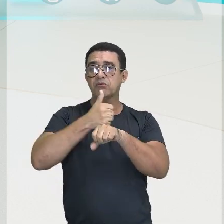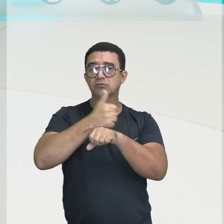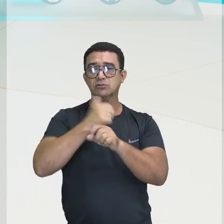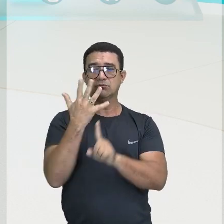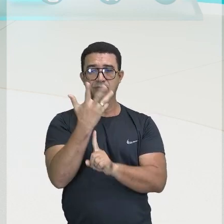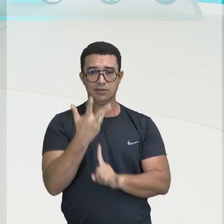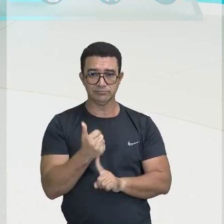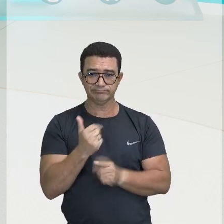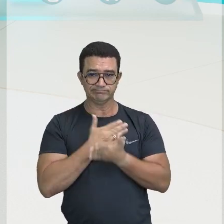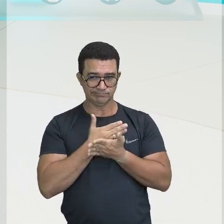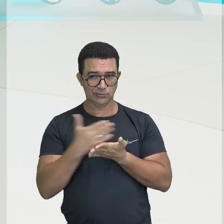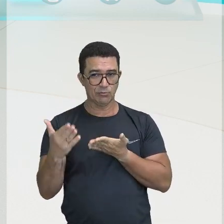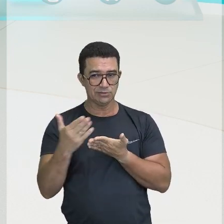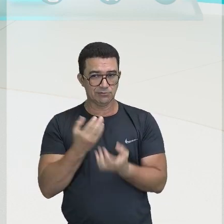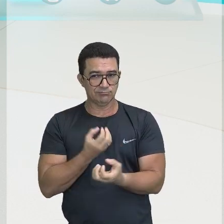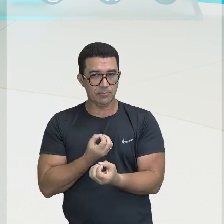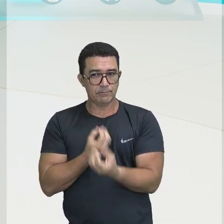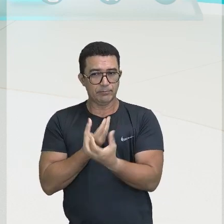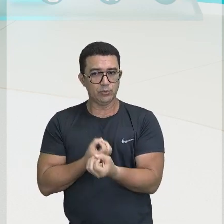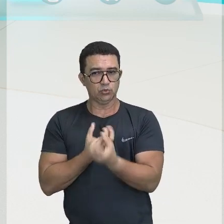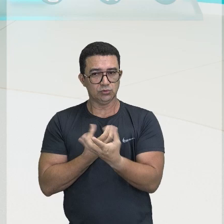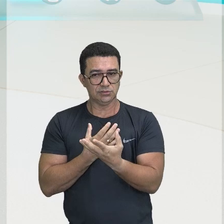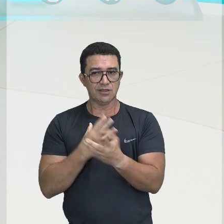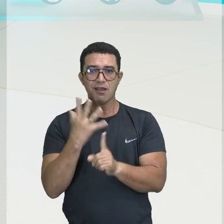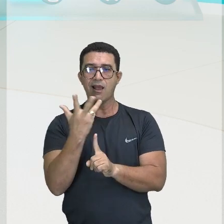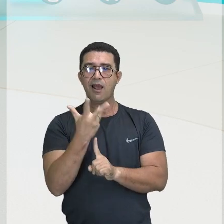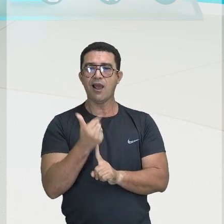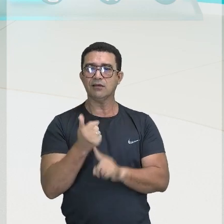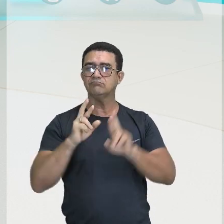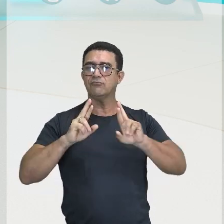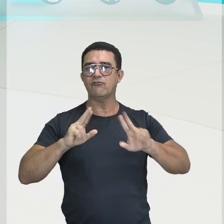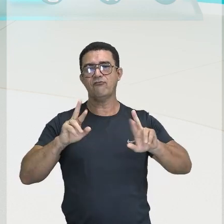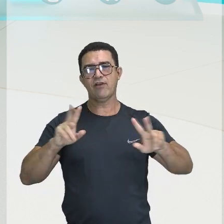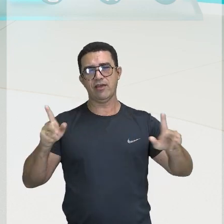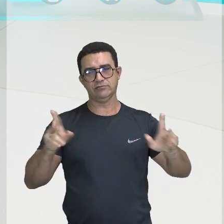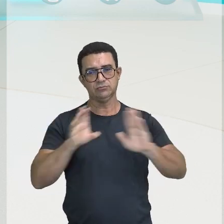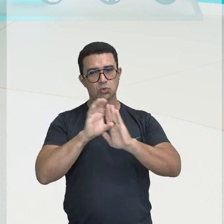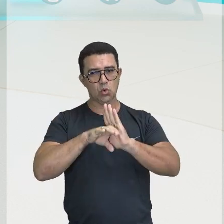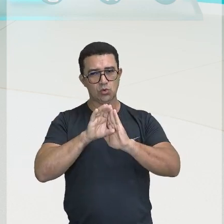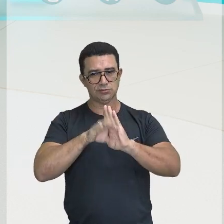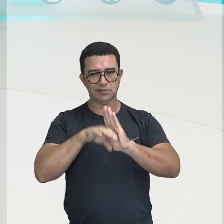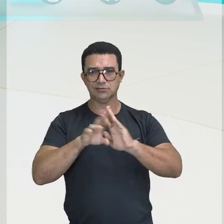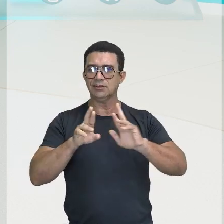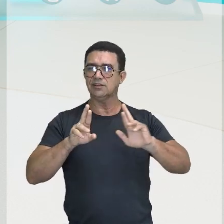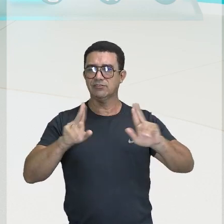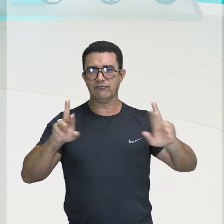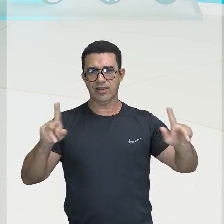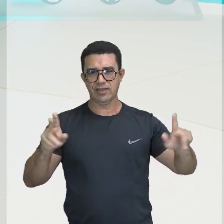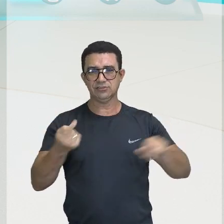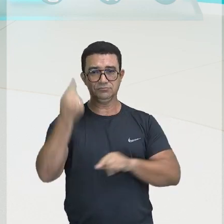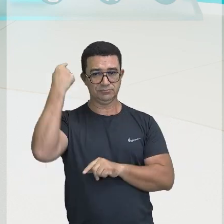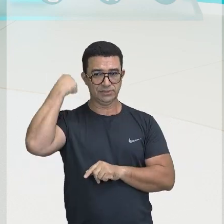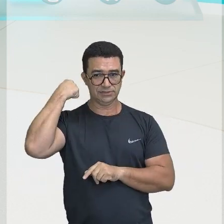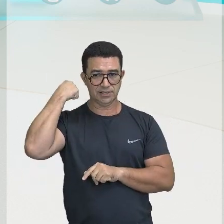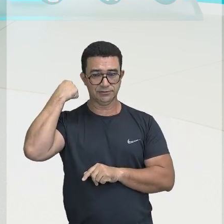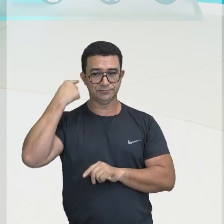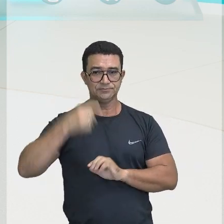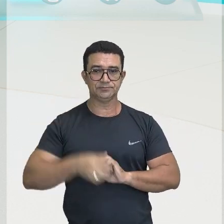começaram a produzir uma arte diferente, com conceitos diferentes lá da antiguidade,